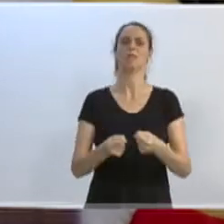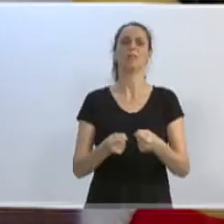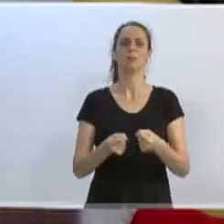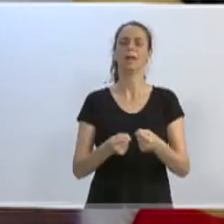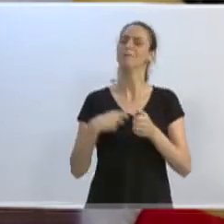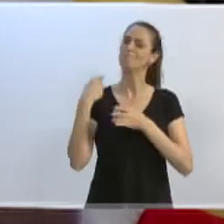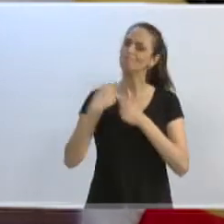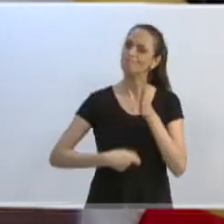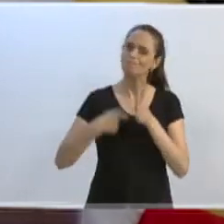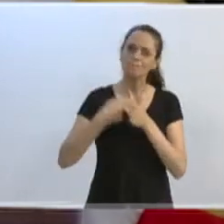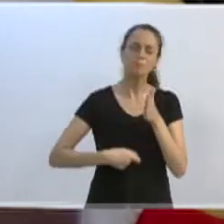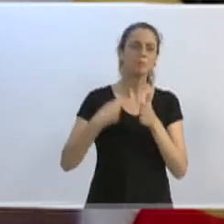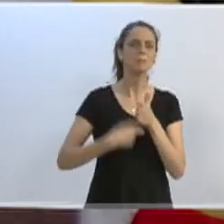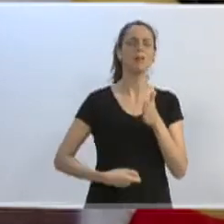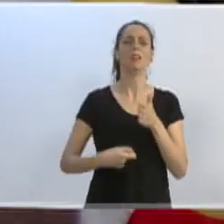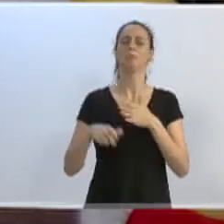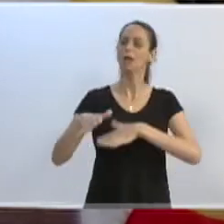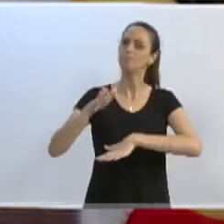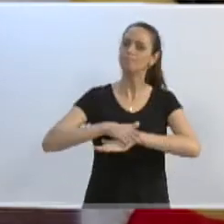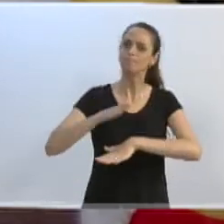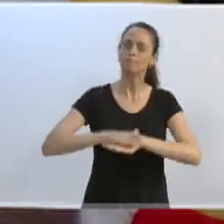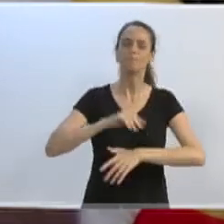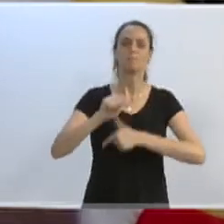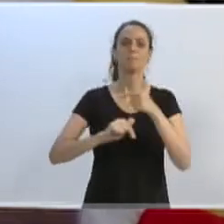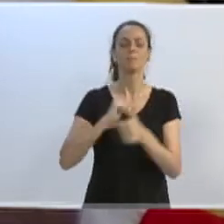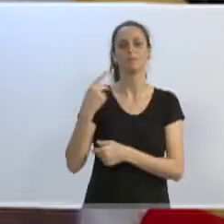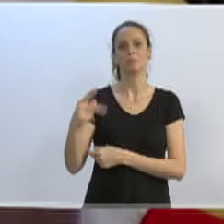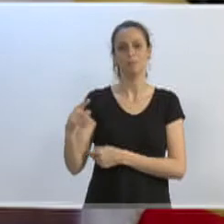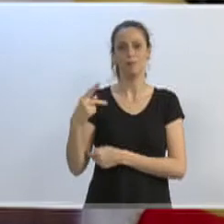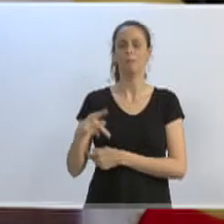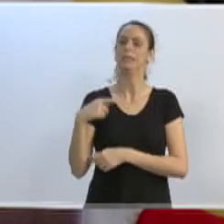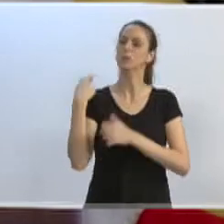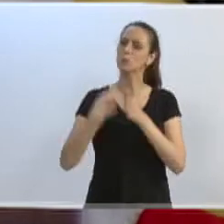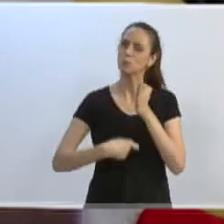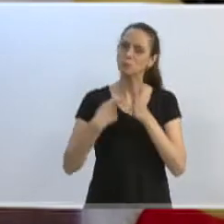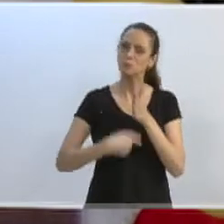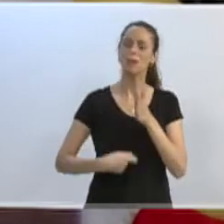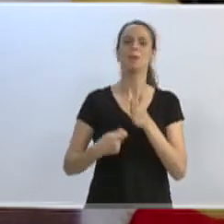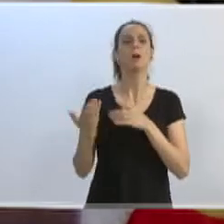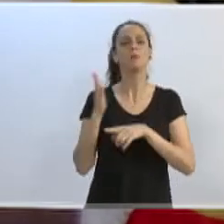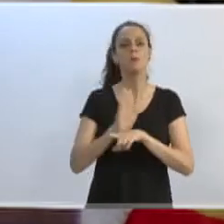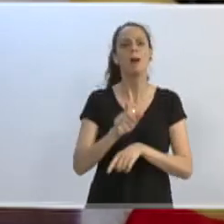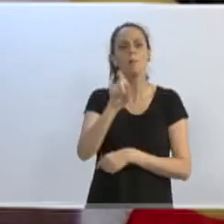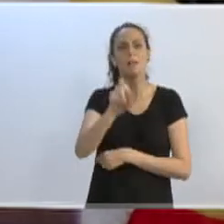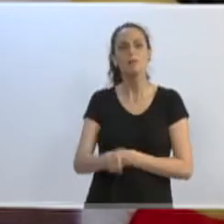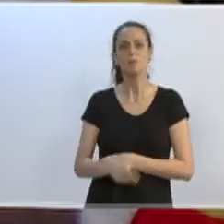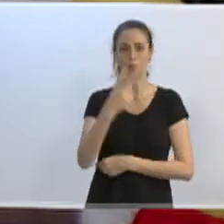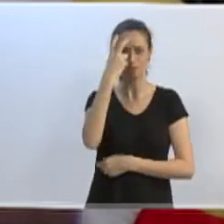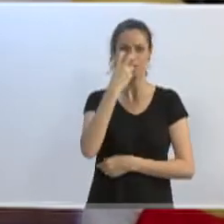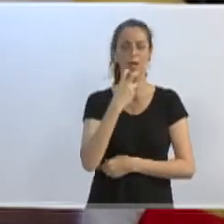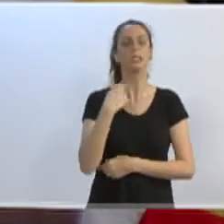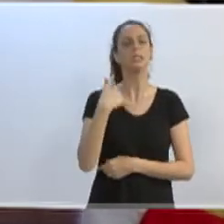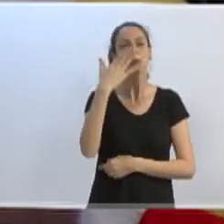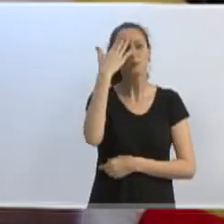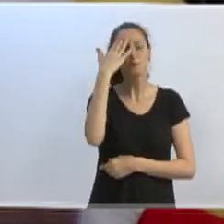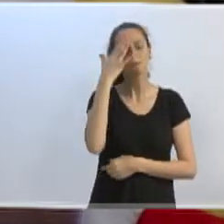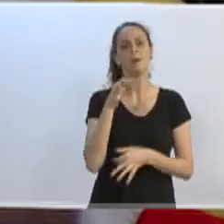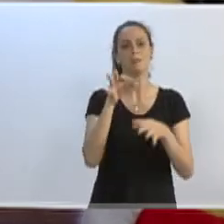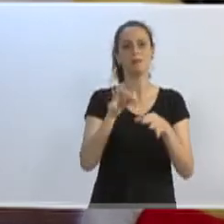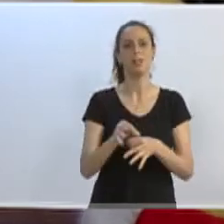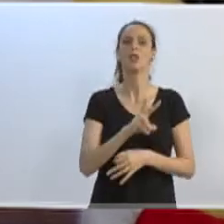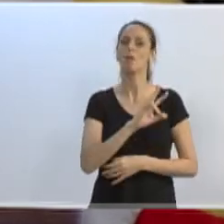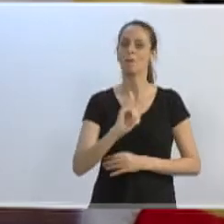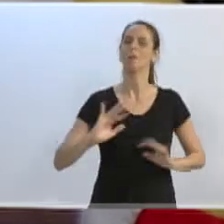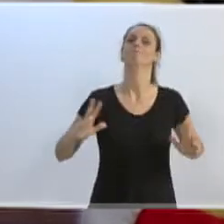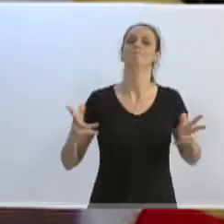que tem lutado bastante tem feito o seu trabalho é lutar para com as pessoas deficientes visuais e eu tenho certeza que vai ser um grande espetáculo